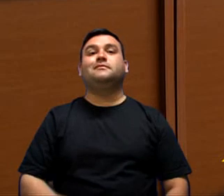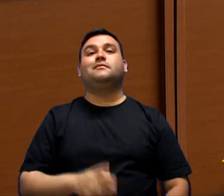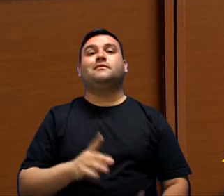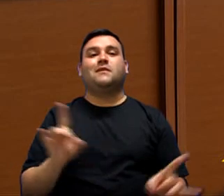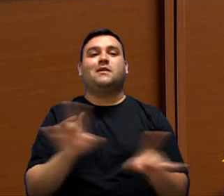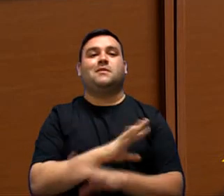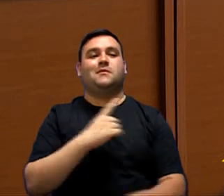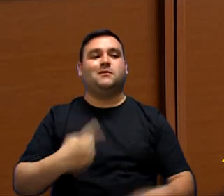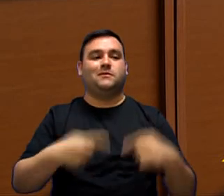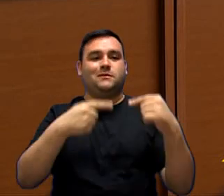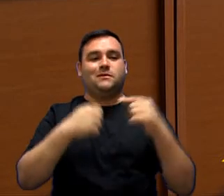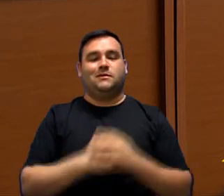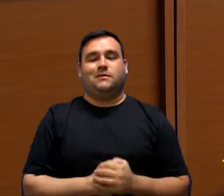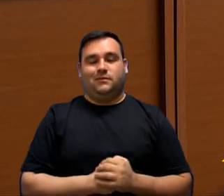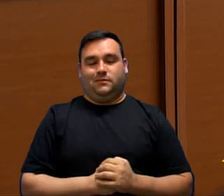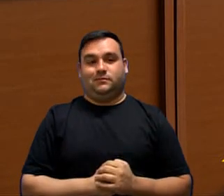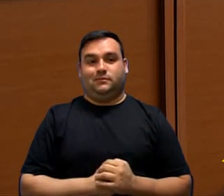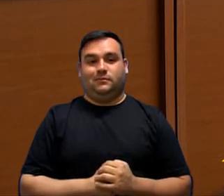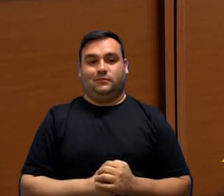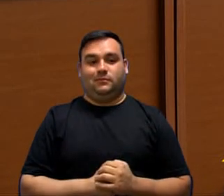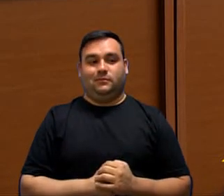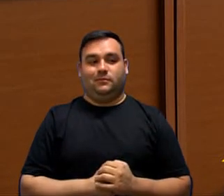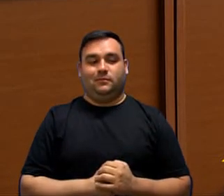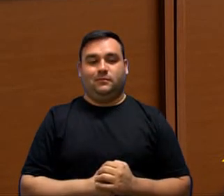Encerrada a votação.